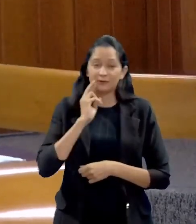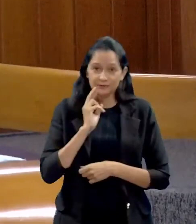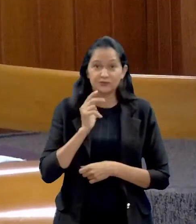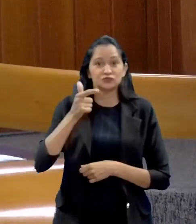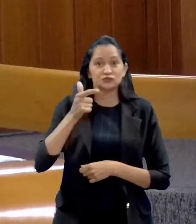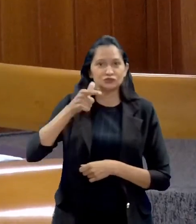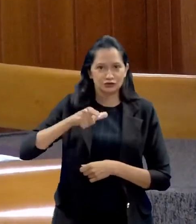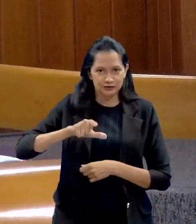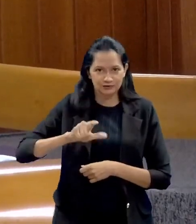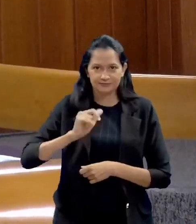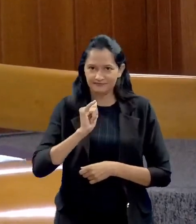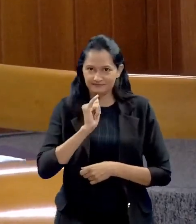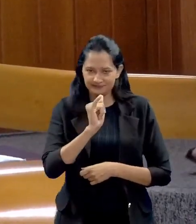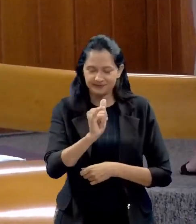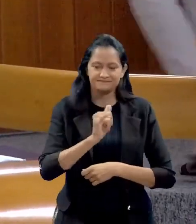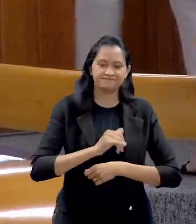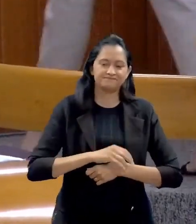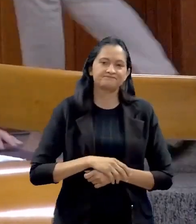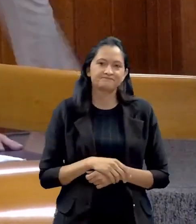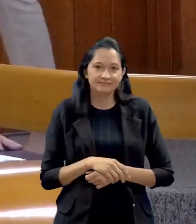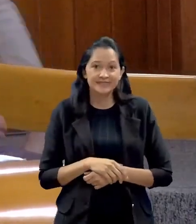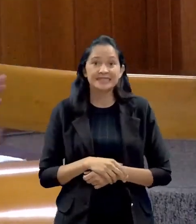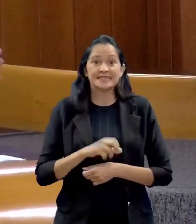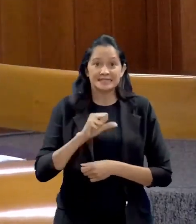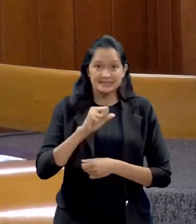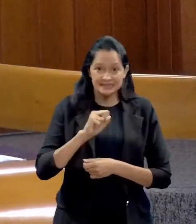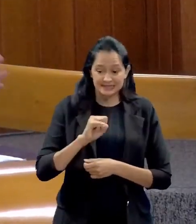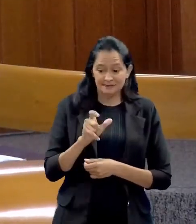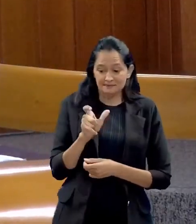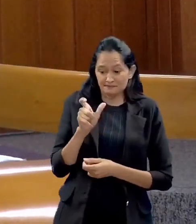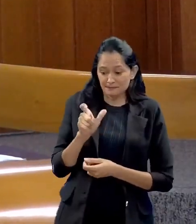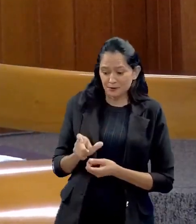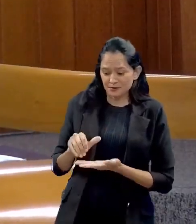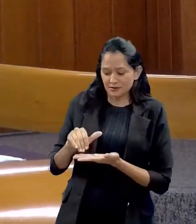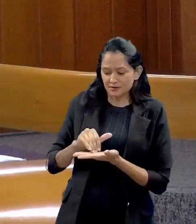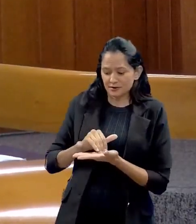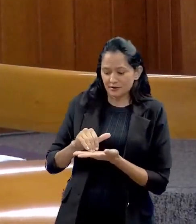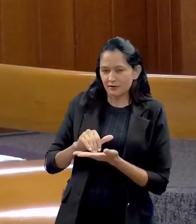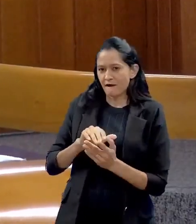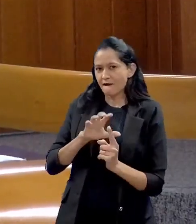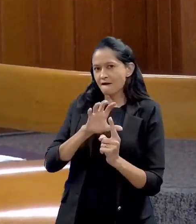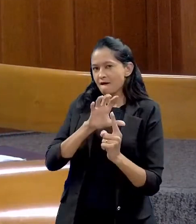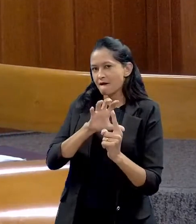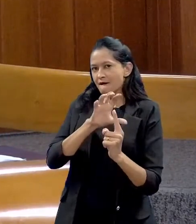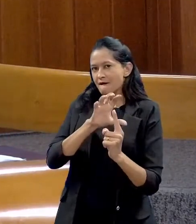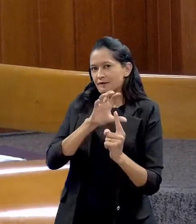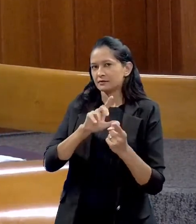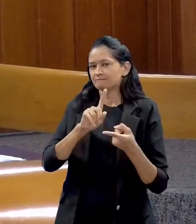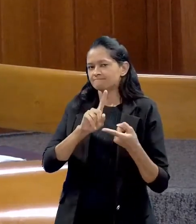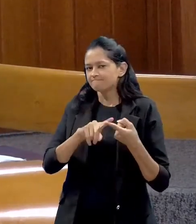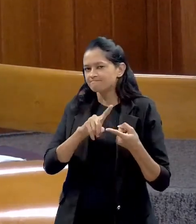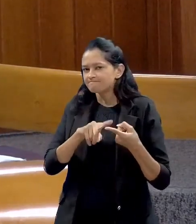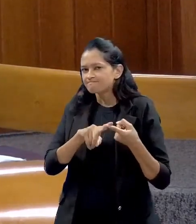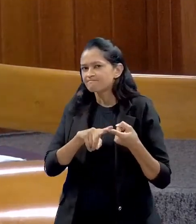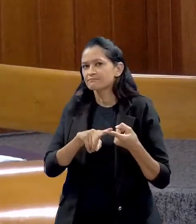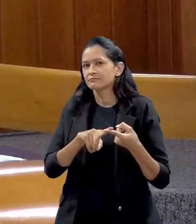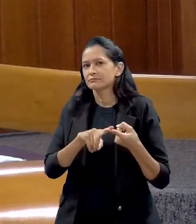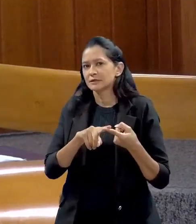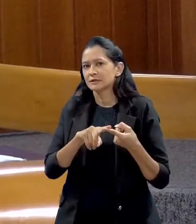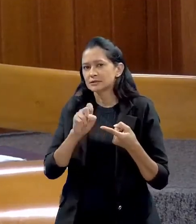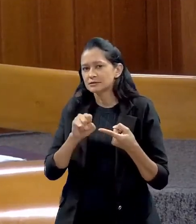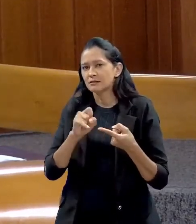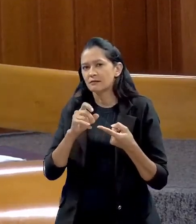falar. Secretário que te ameaçar, até porque o senhor não aceita. Secretário que querer vir para